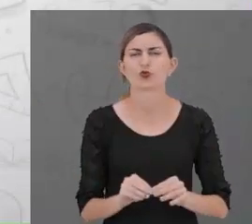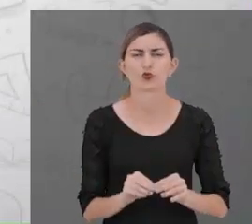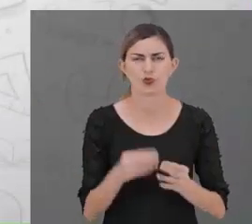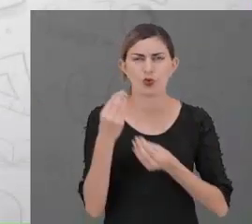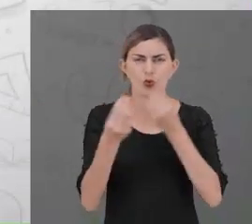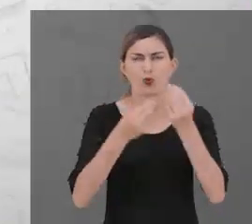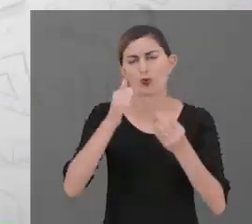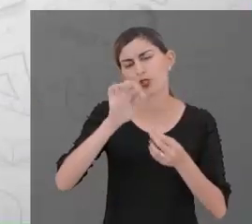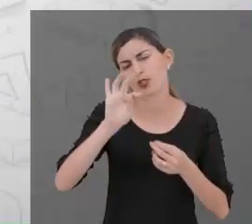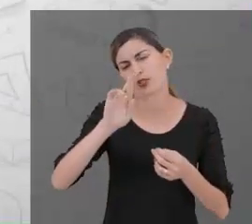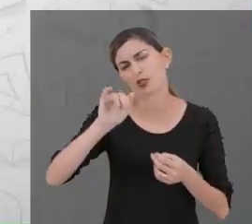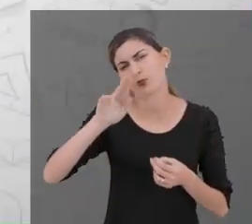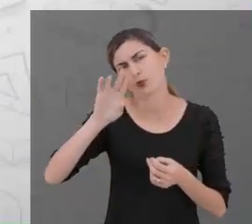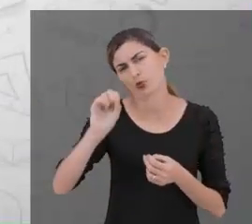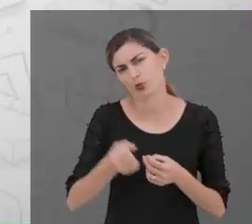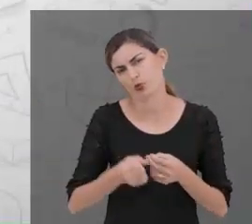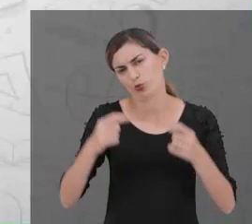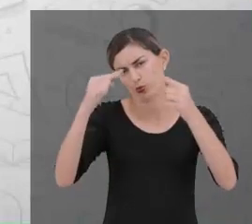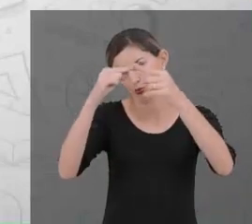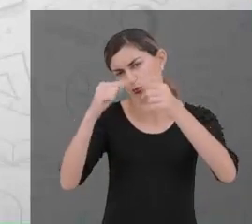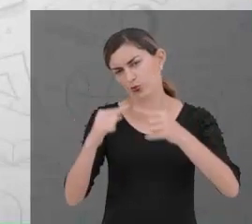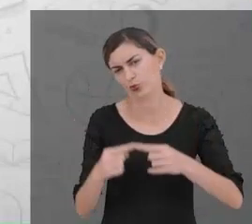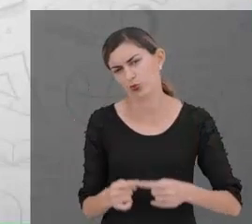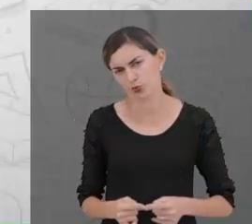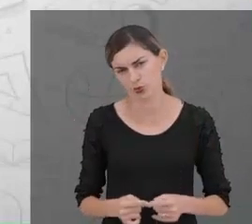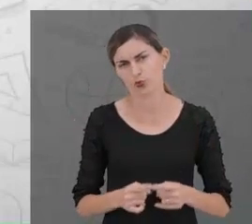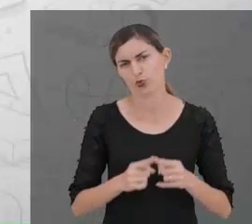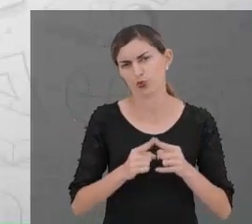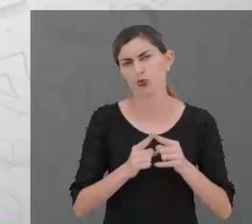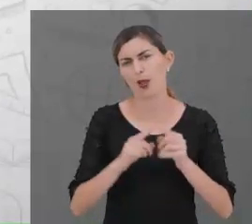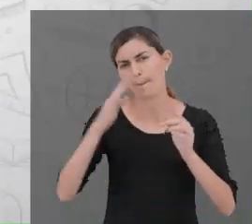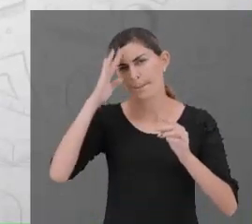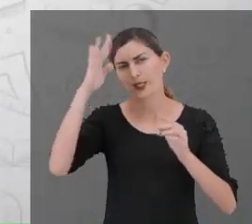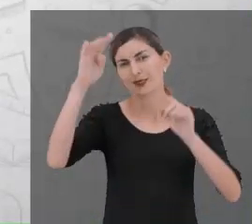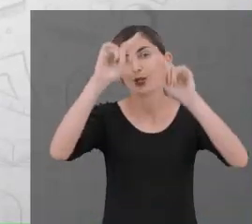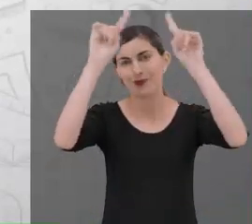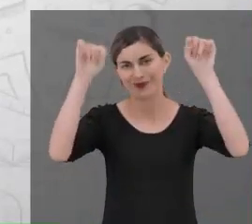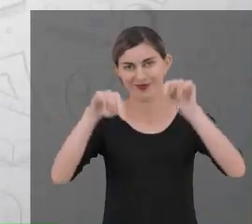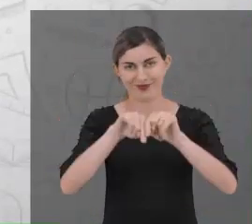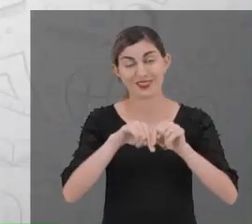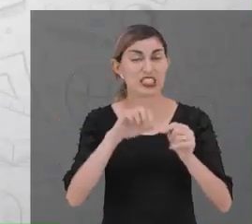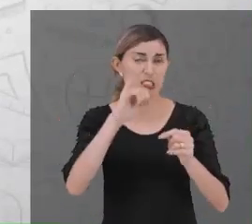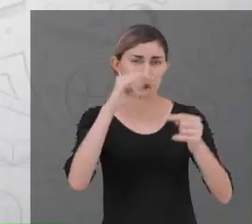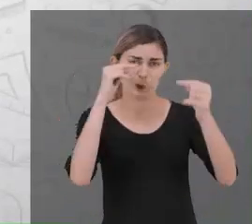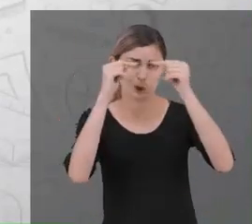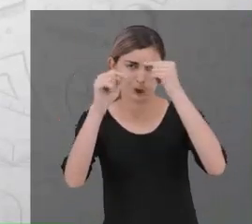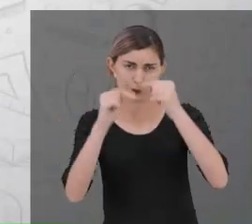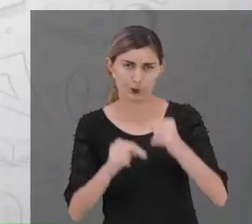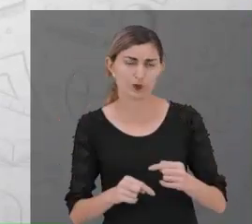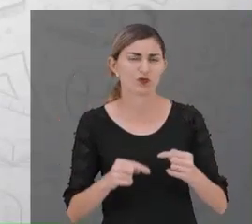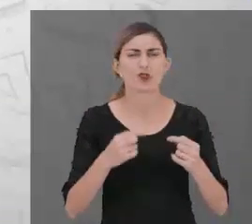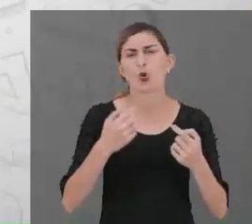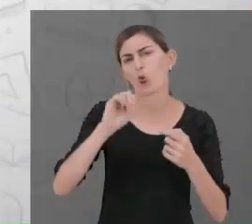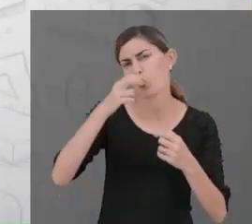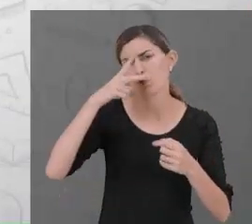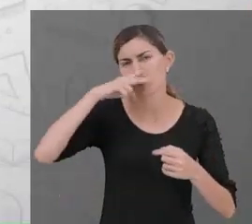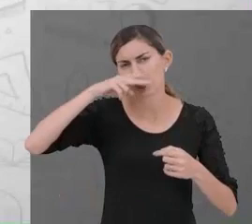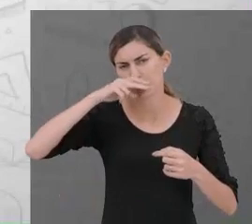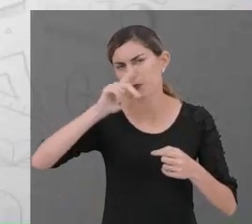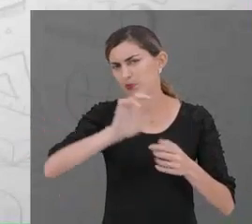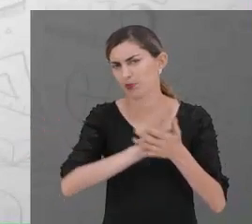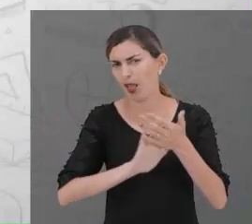você colocou como atributos, se elas estão relacionadas à chave principal. Caso não haja